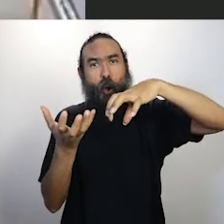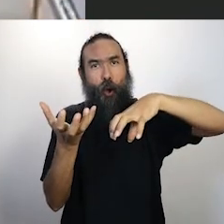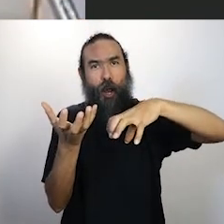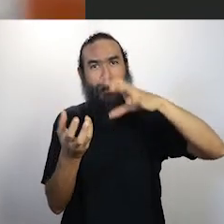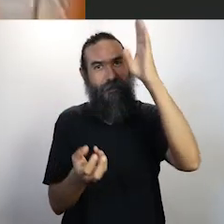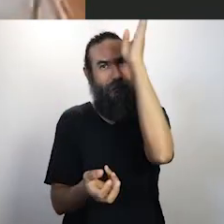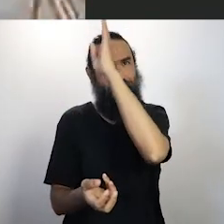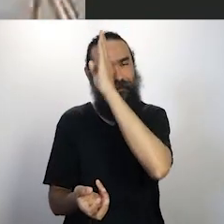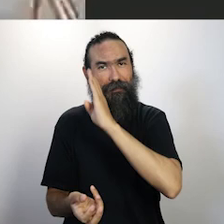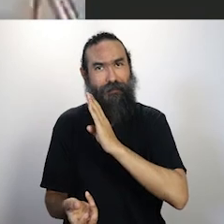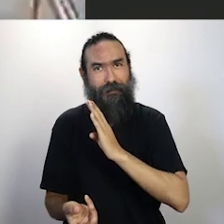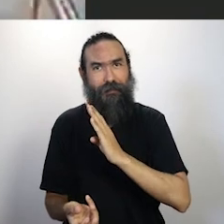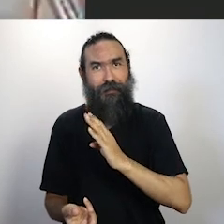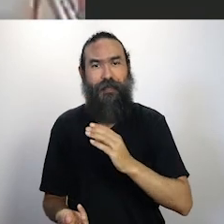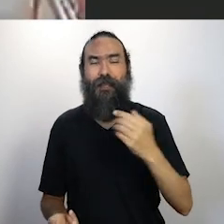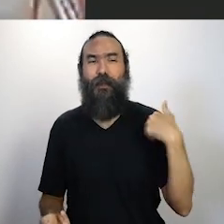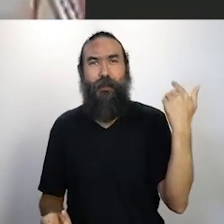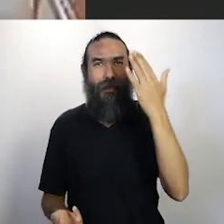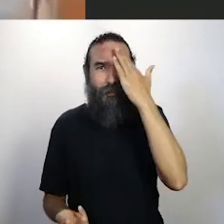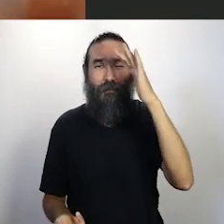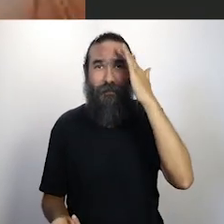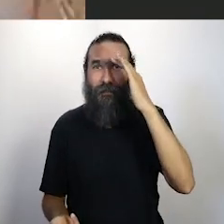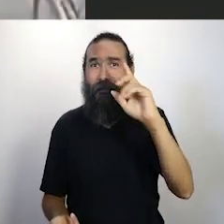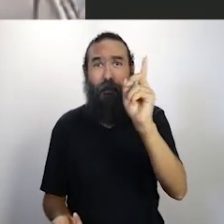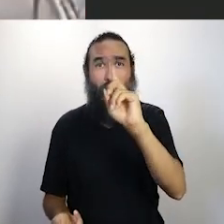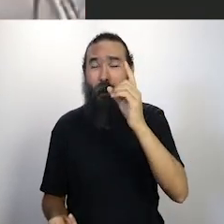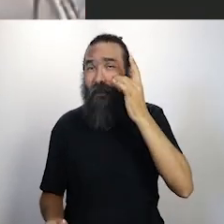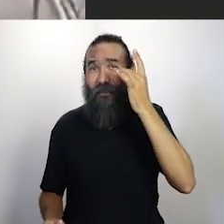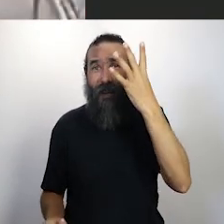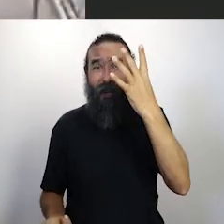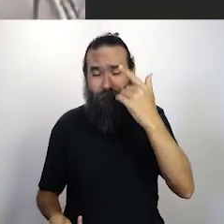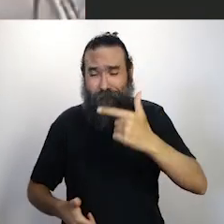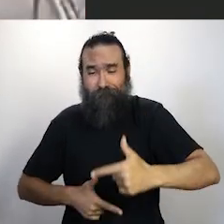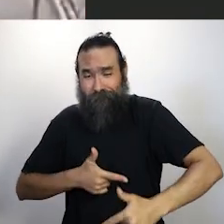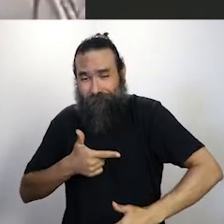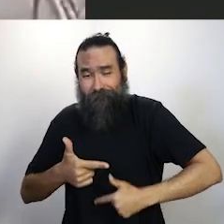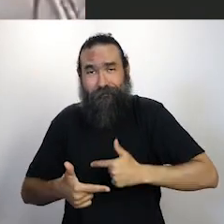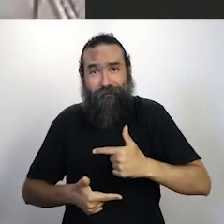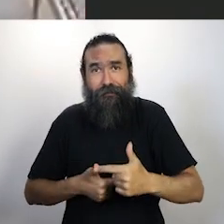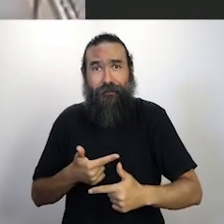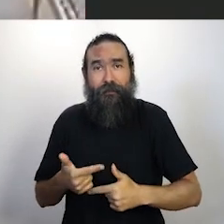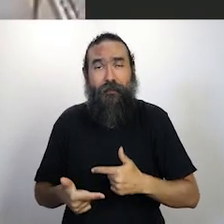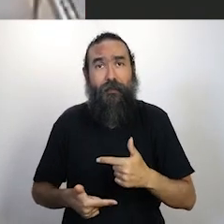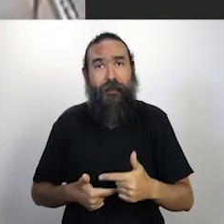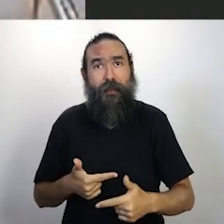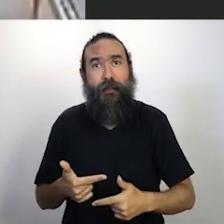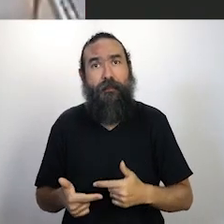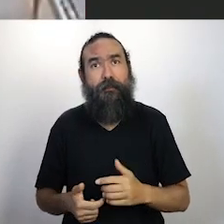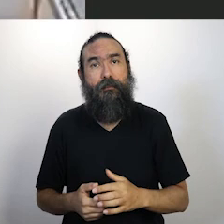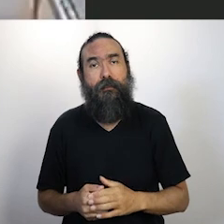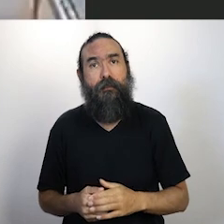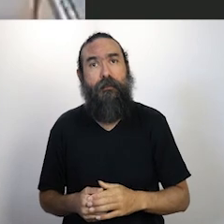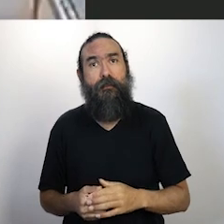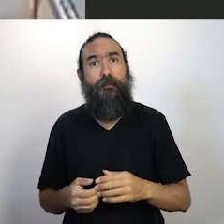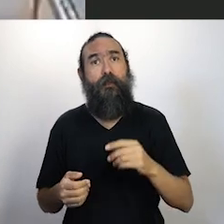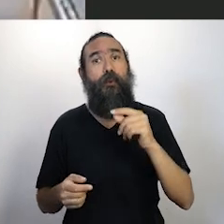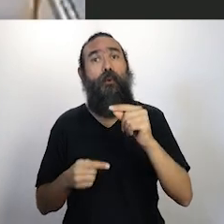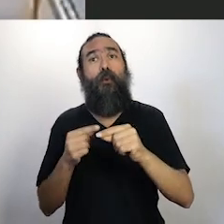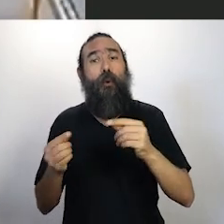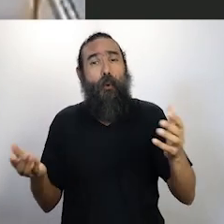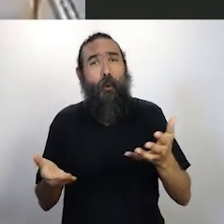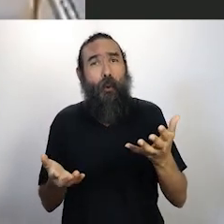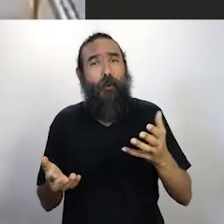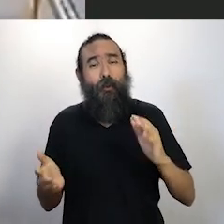que não vai ser esgotado por tudo isso que hoje em dia nos agride essa incivilidade essa